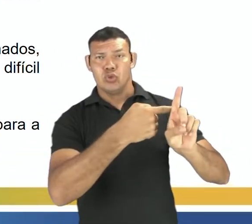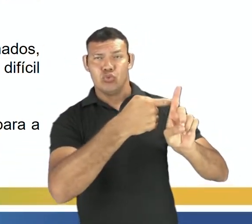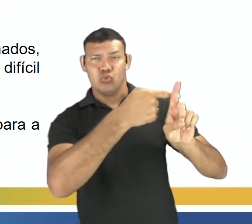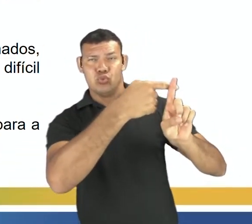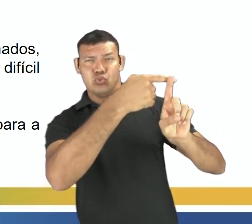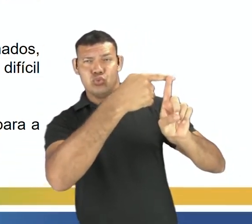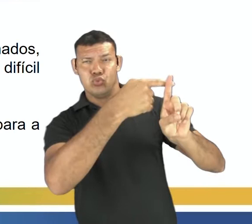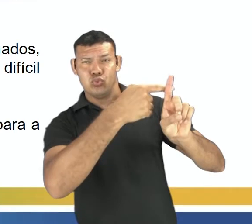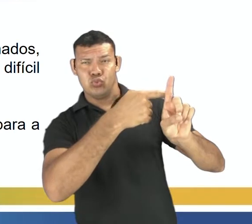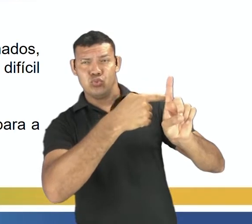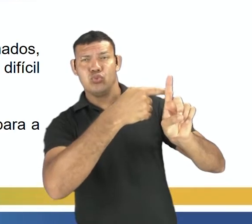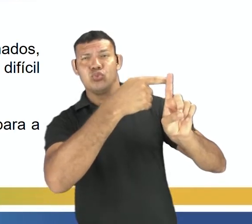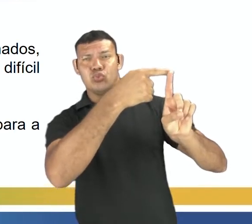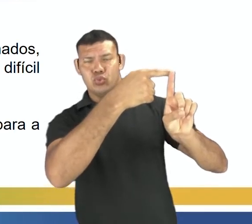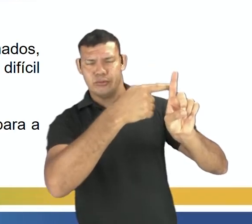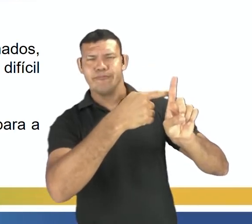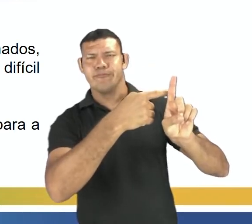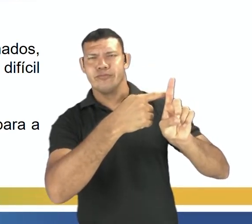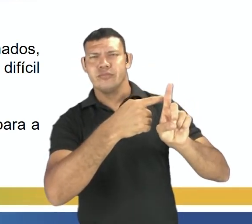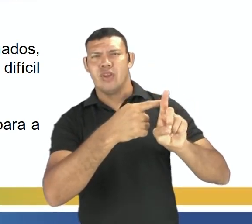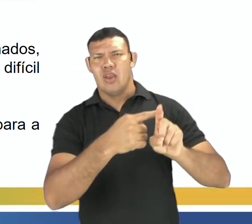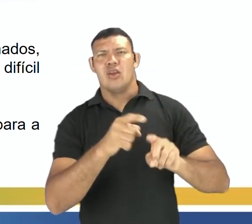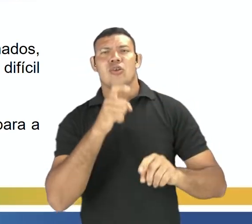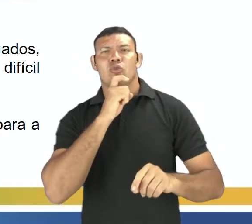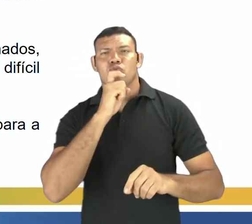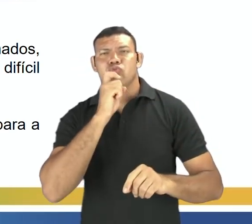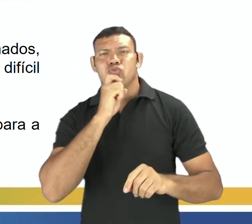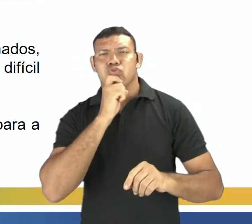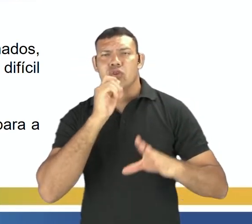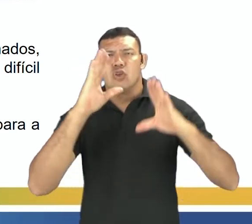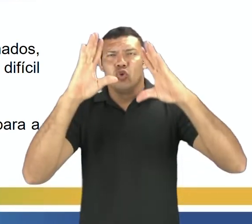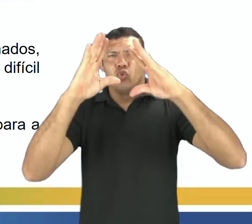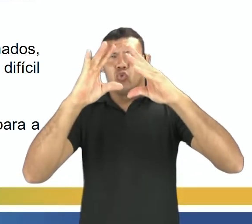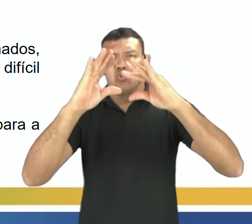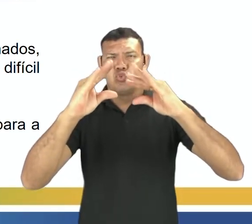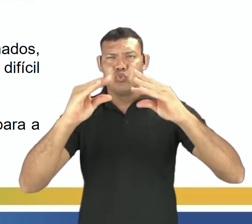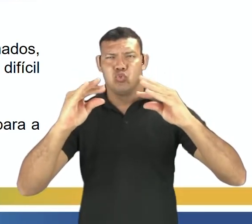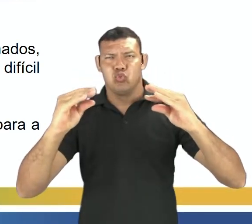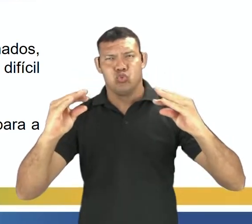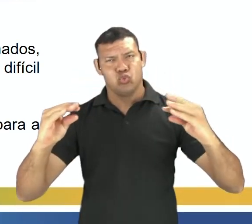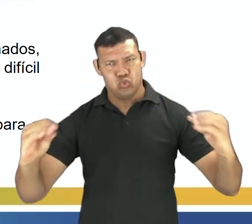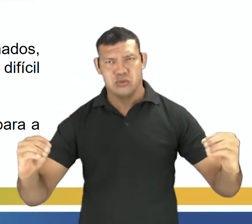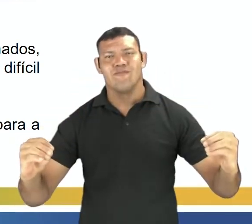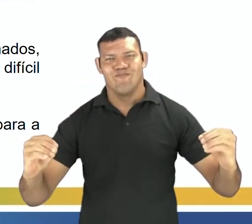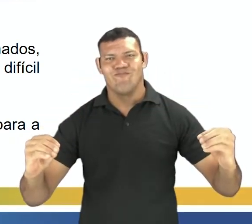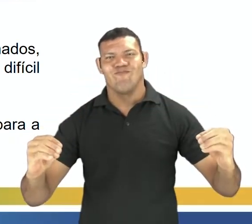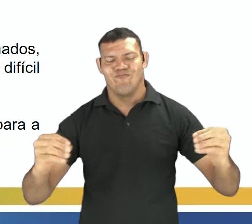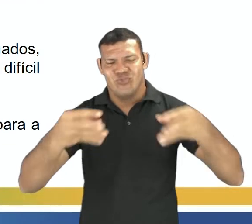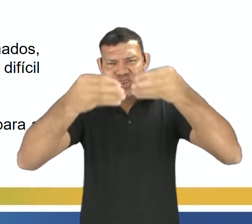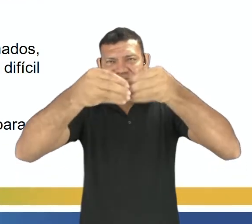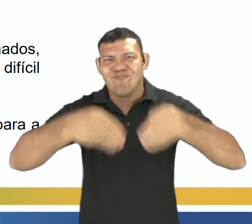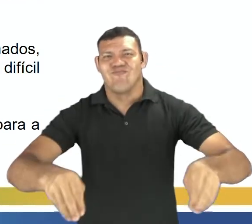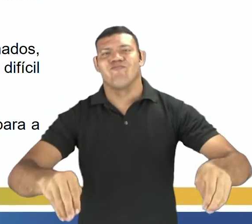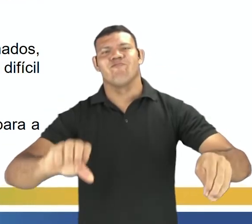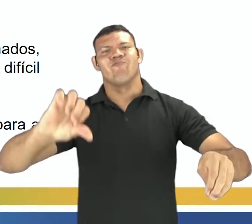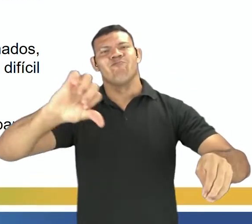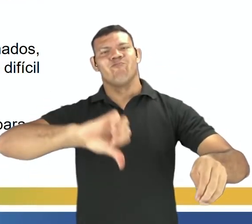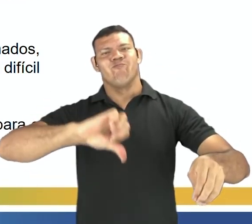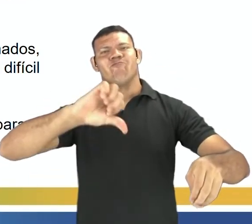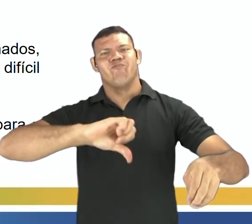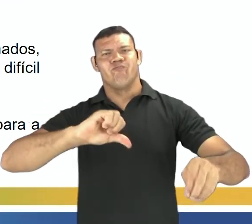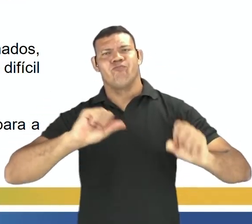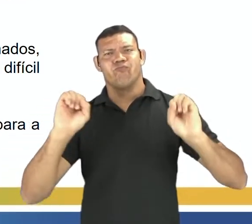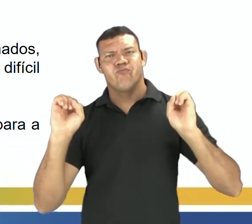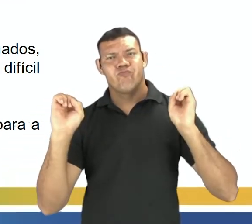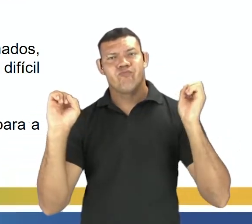derretendo assim as calotas polares, a gente pode influenciar e afetar de maneira negativa o clima